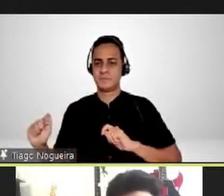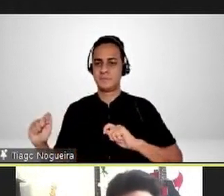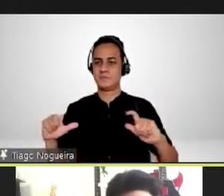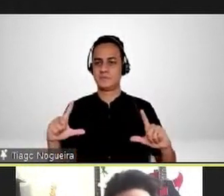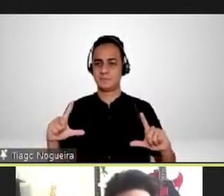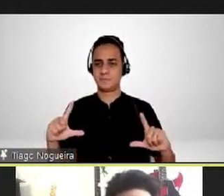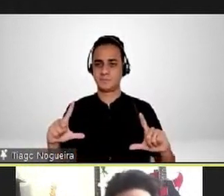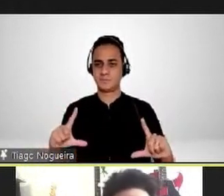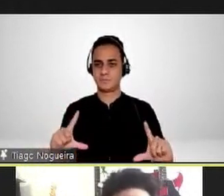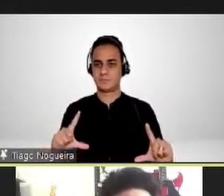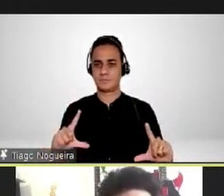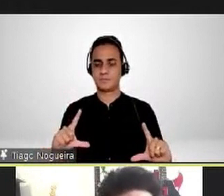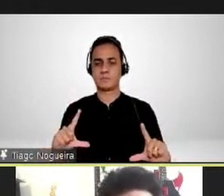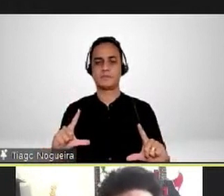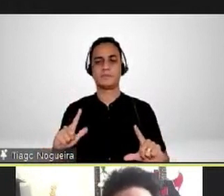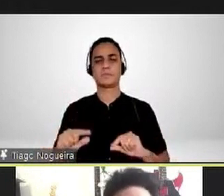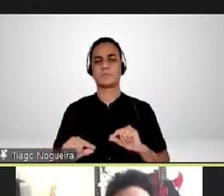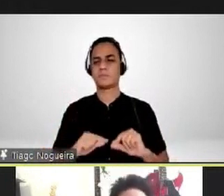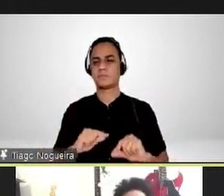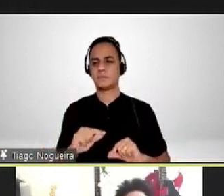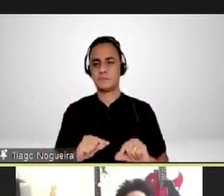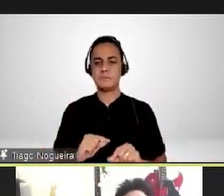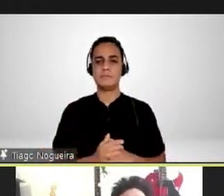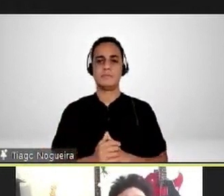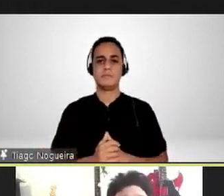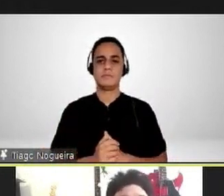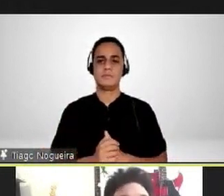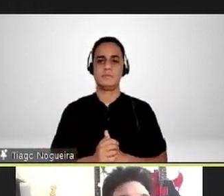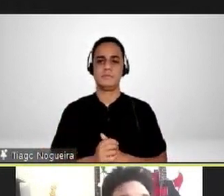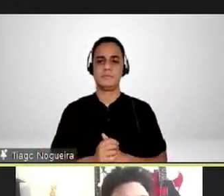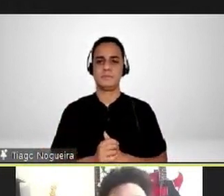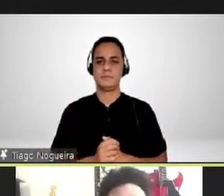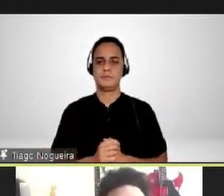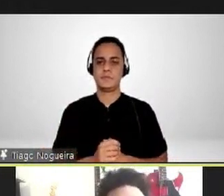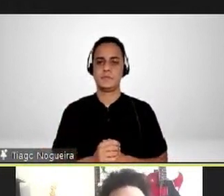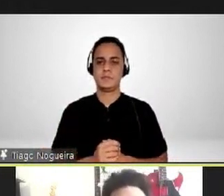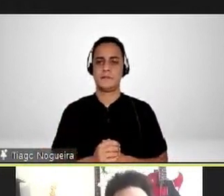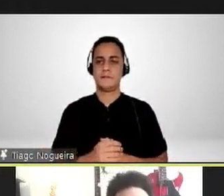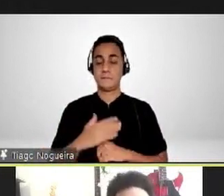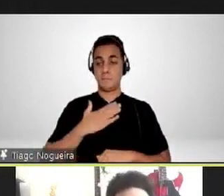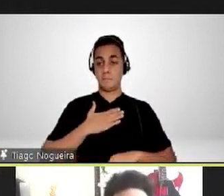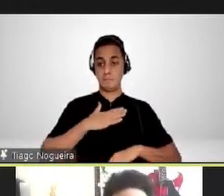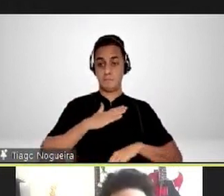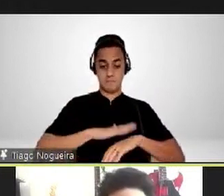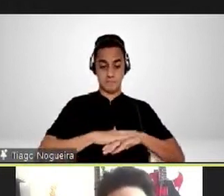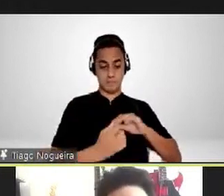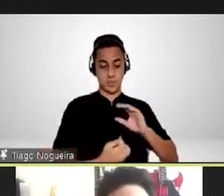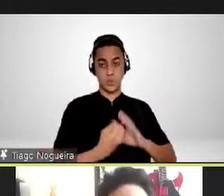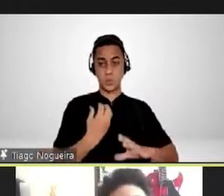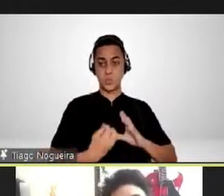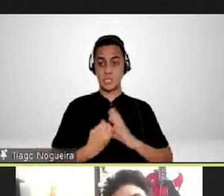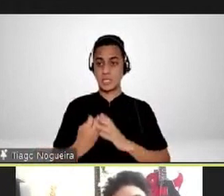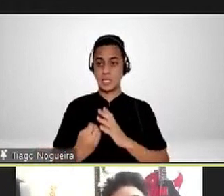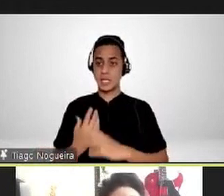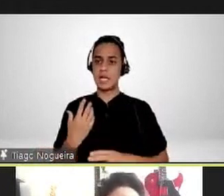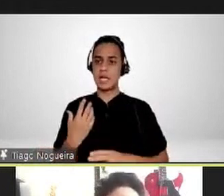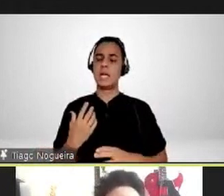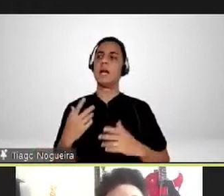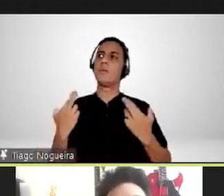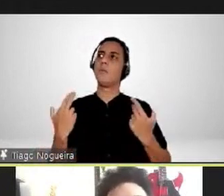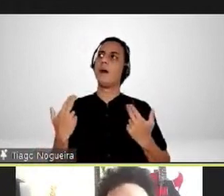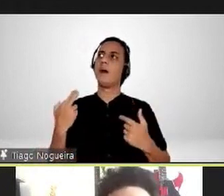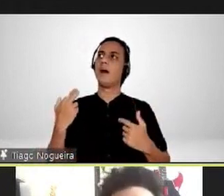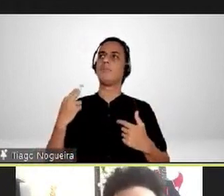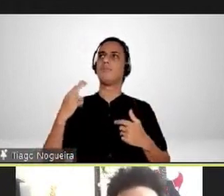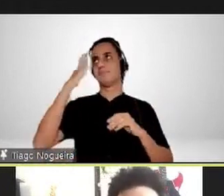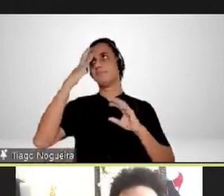favor, que é a ideia de que existe algo na minha produção que depende de uma memória, que